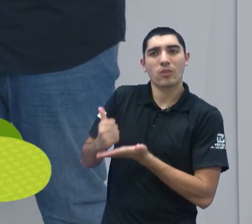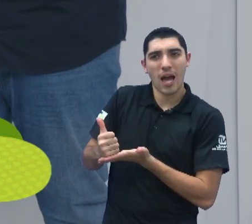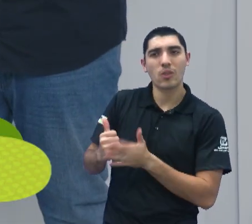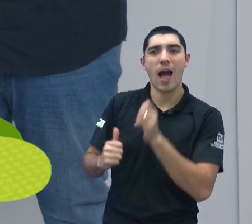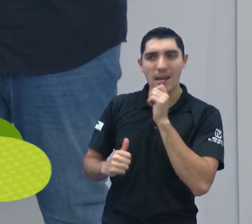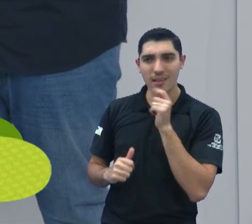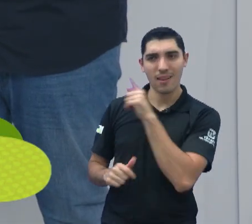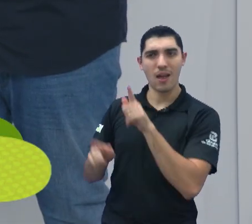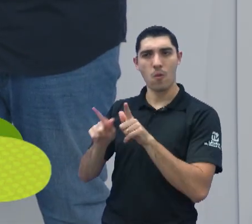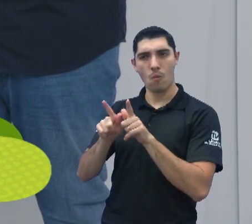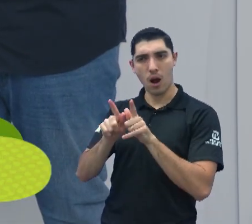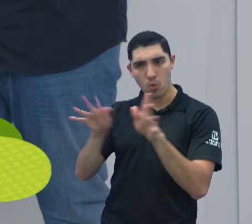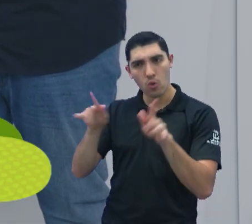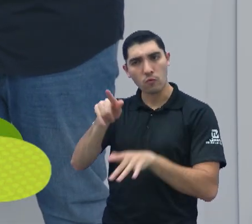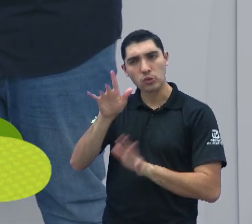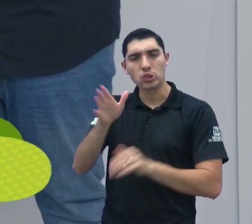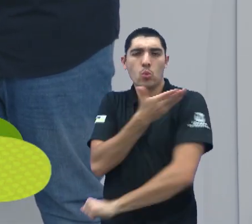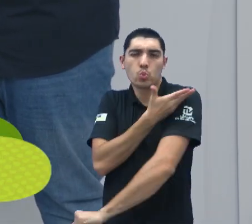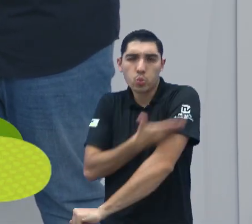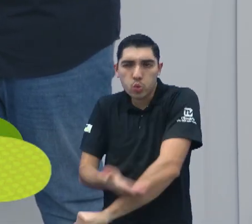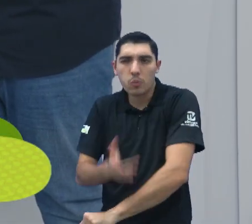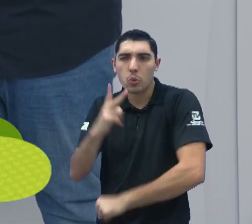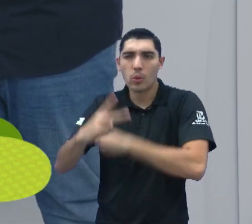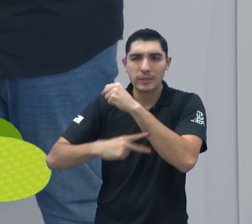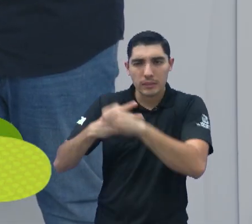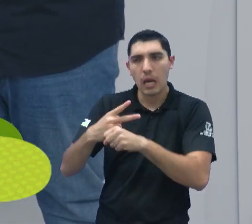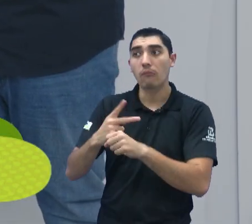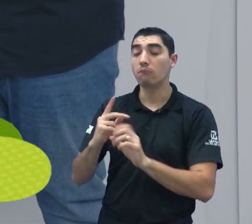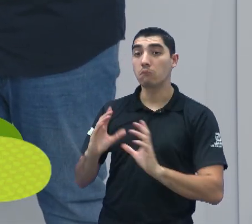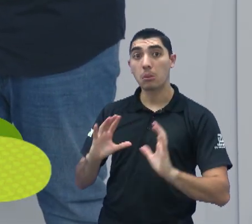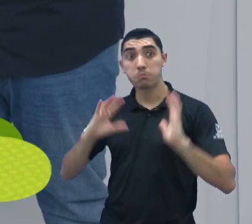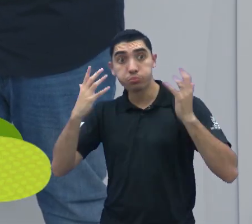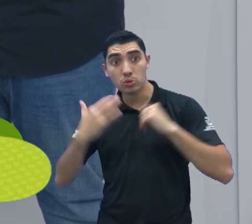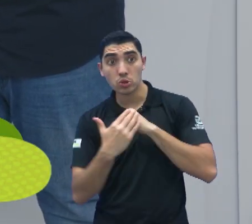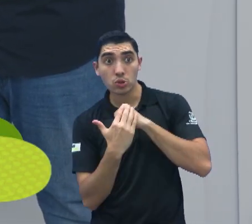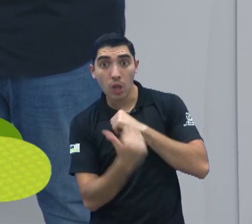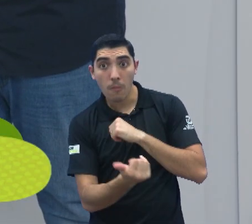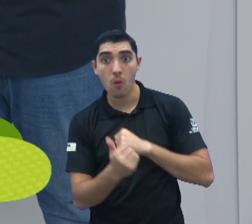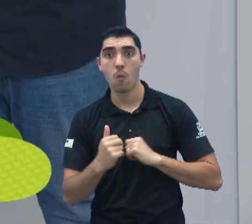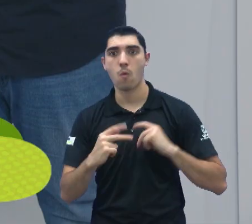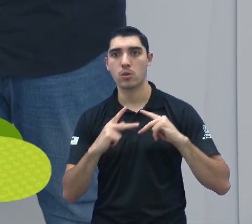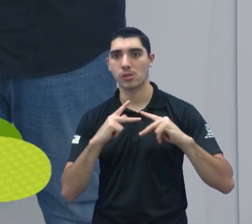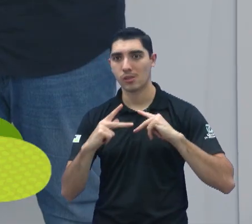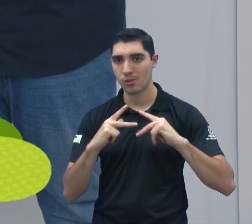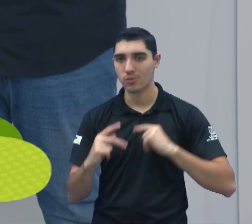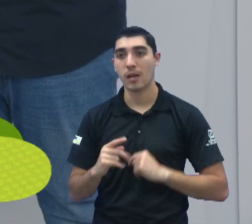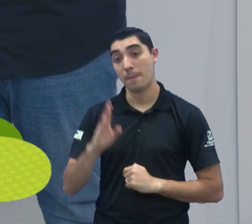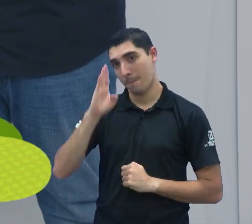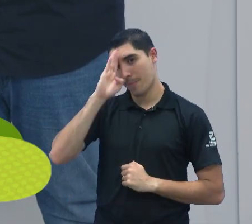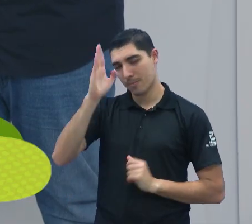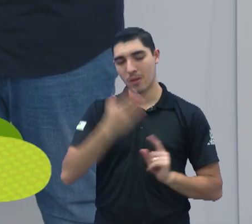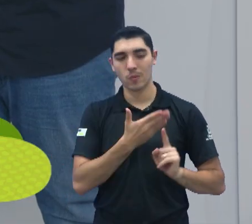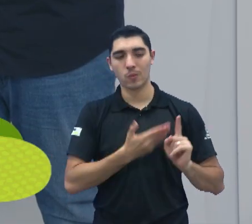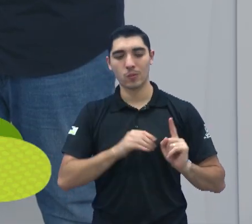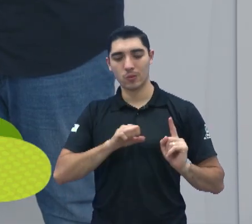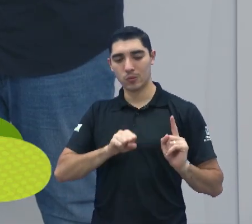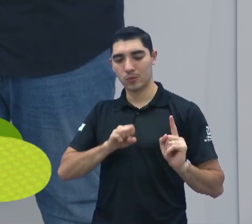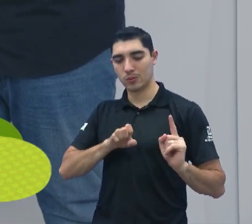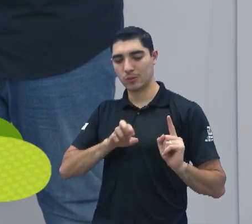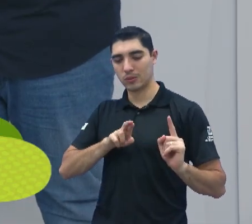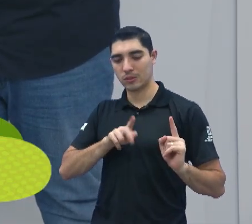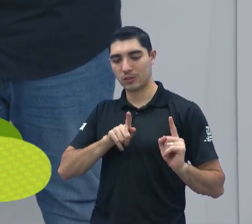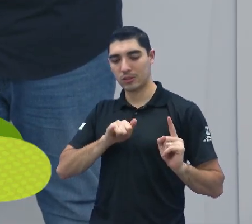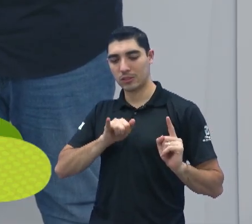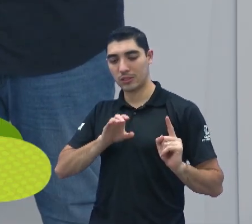lá, ambientado e tudo mais, e aí pintou essa oportunidade do São José justamente com o Sérgio Negrão, né? Eu queria que você falasse como é que foi